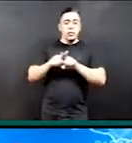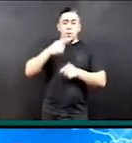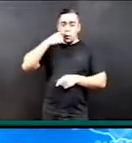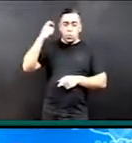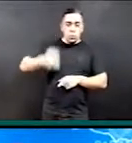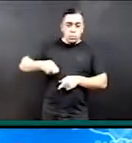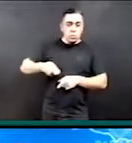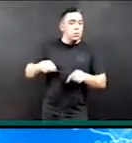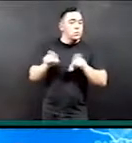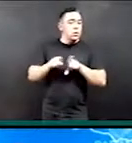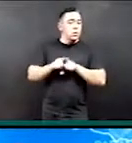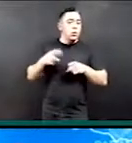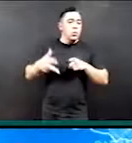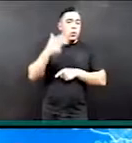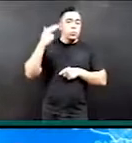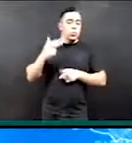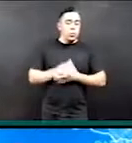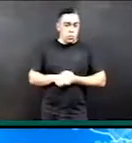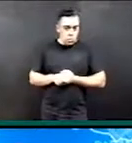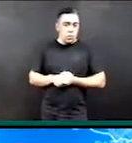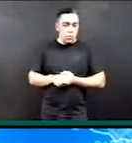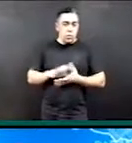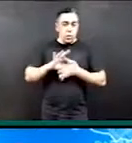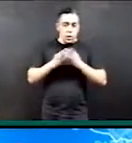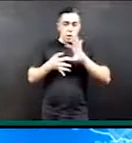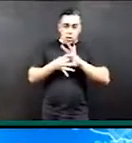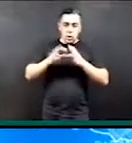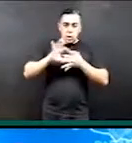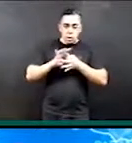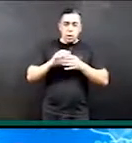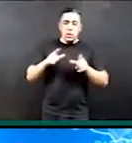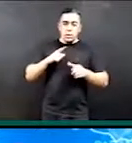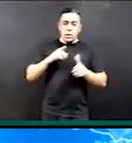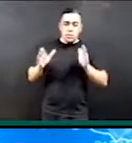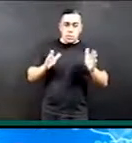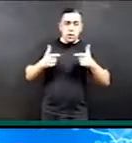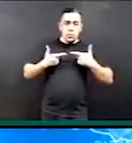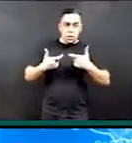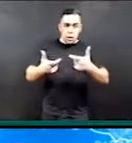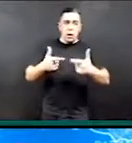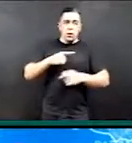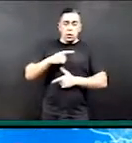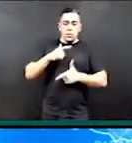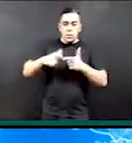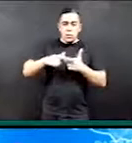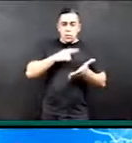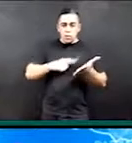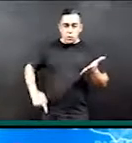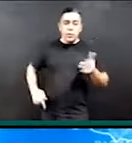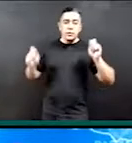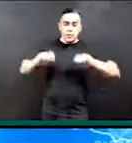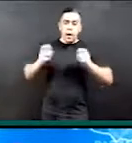se estiver falando ali entre as guerras, entre os regimes, dá para